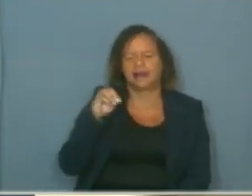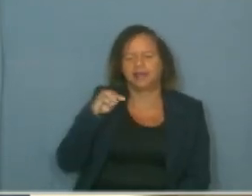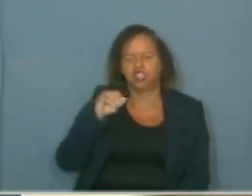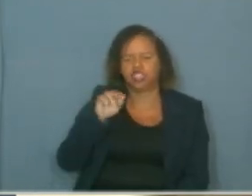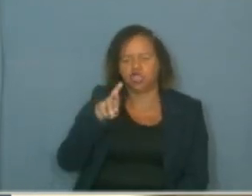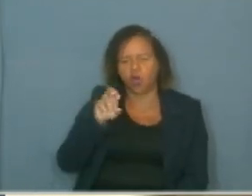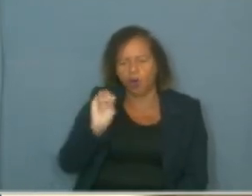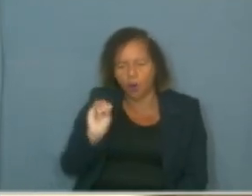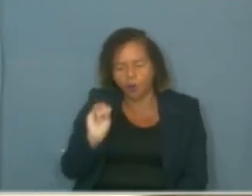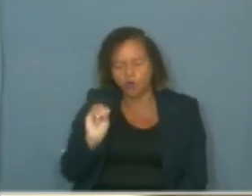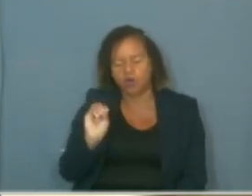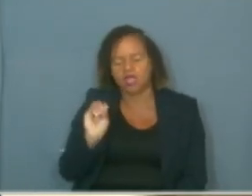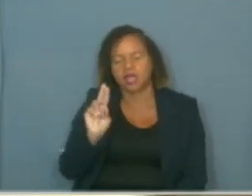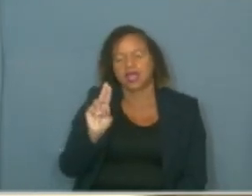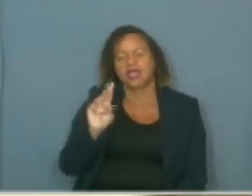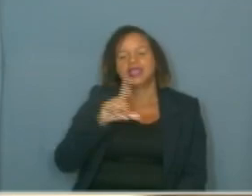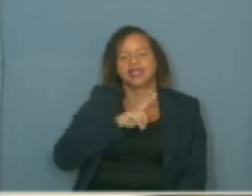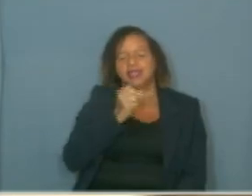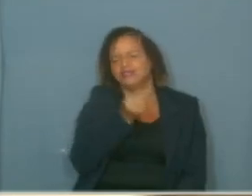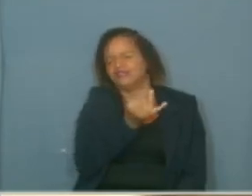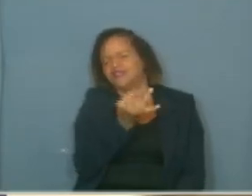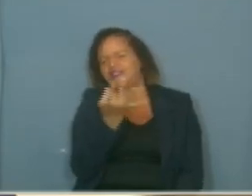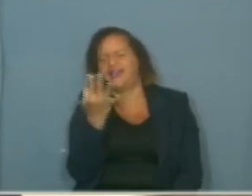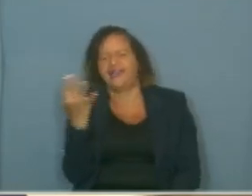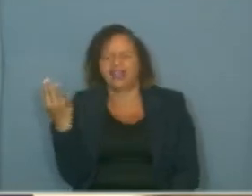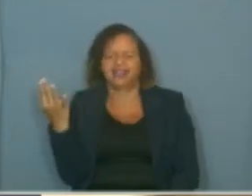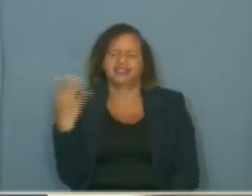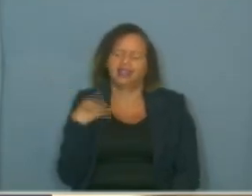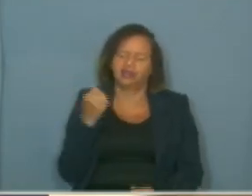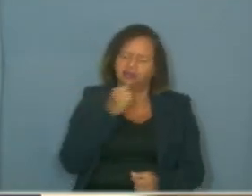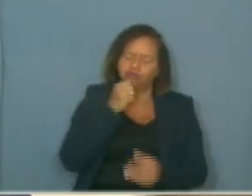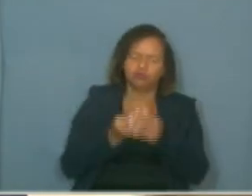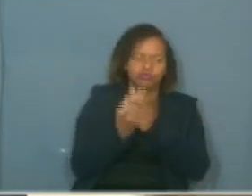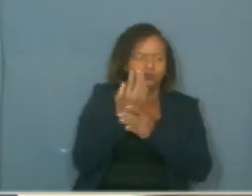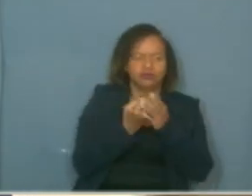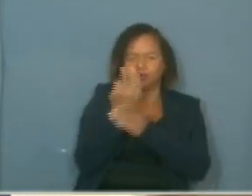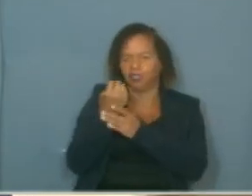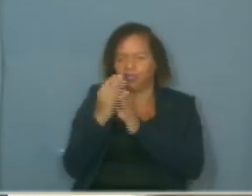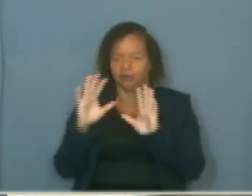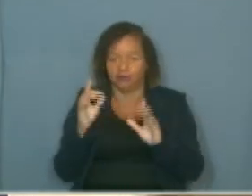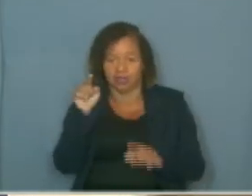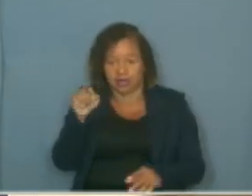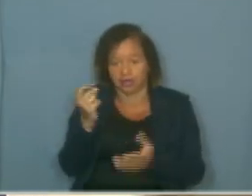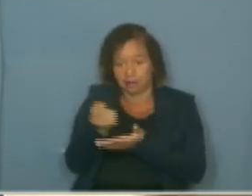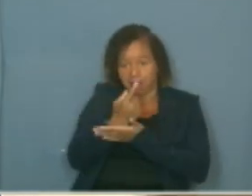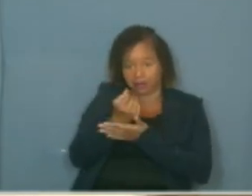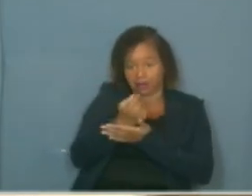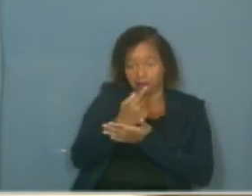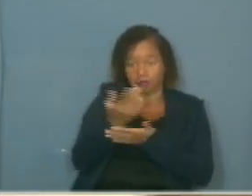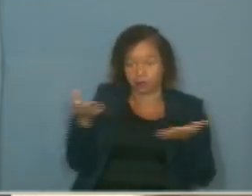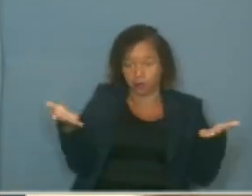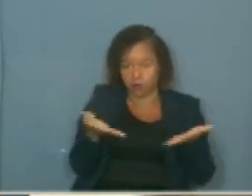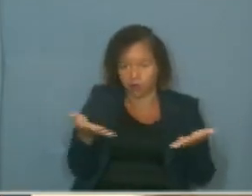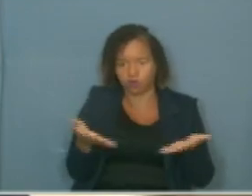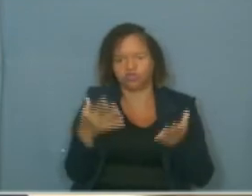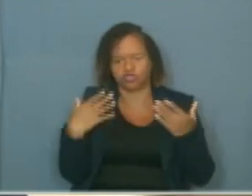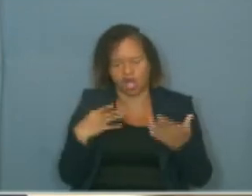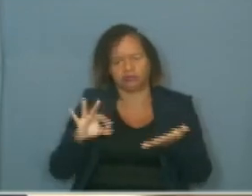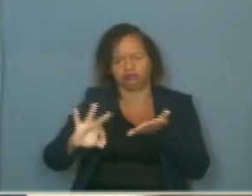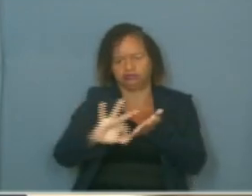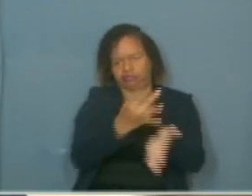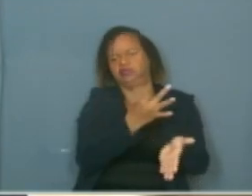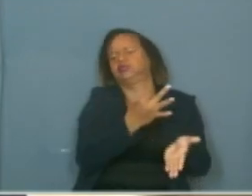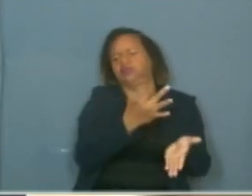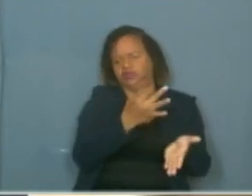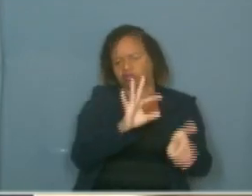é outro mais conhecido, mas tem outras centenas que ainda estão sendo descobertos. Esses medicamentos hoje já estão